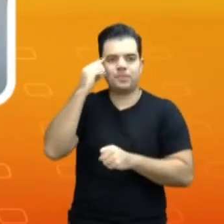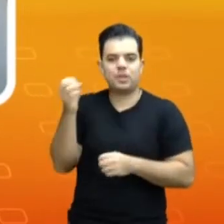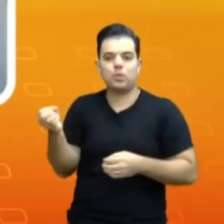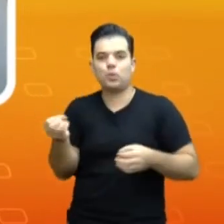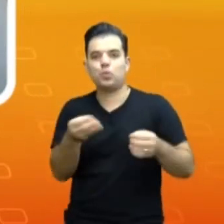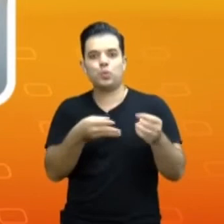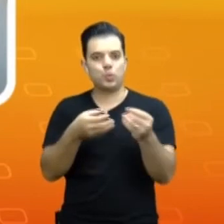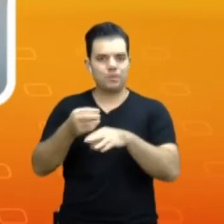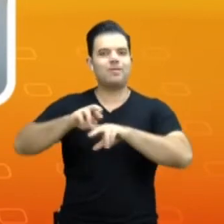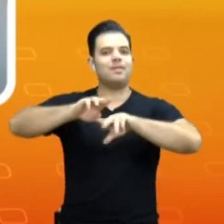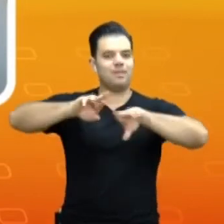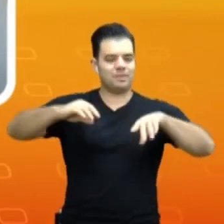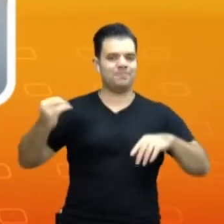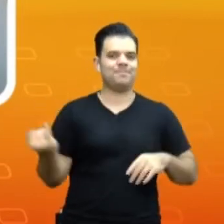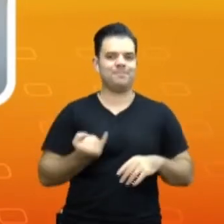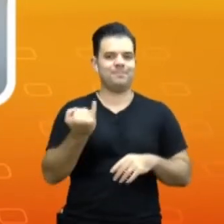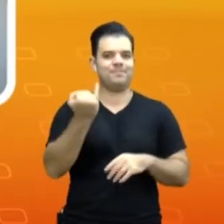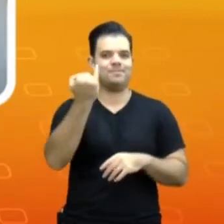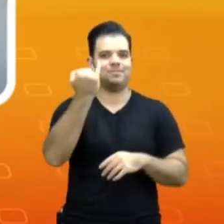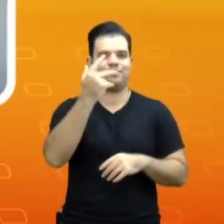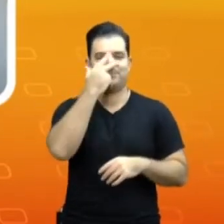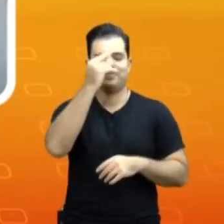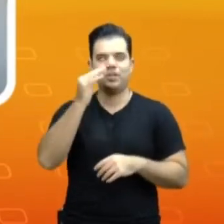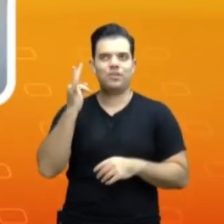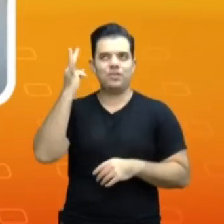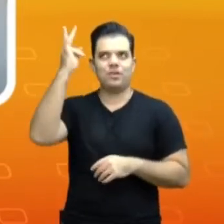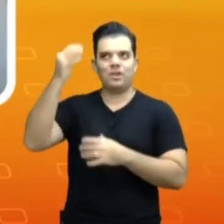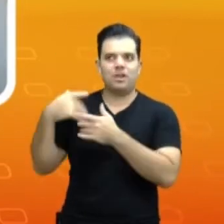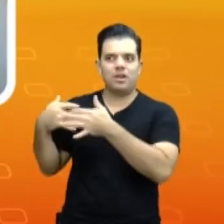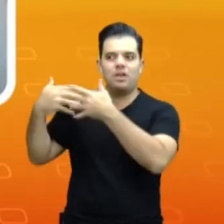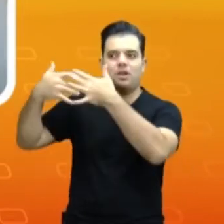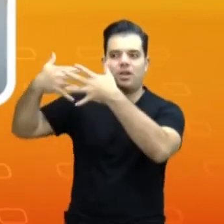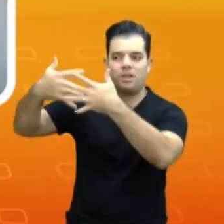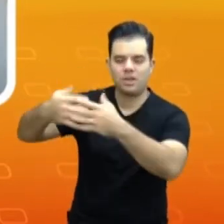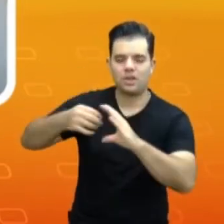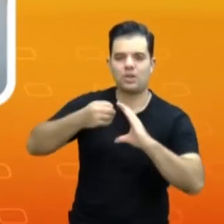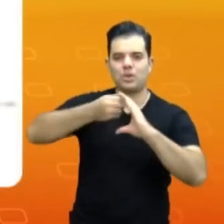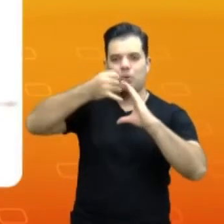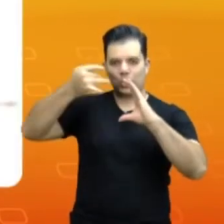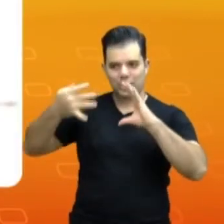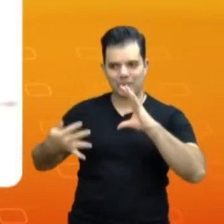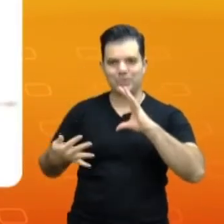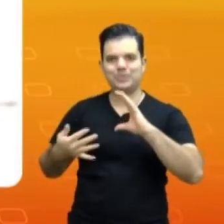novos, né, novos futuros que teremos no consumo de conteúdo.